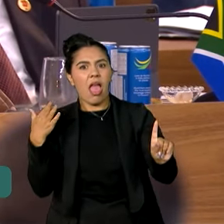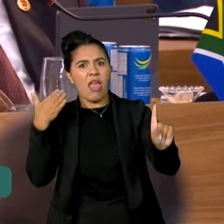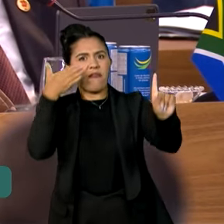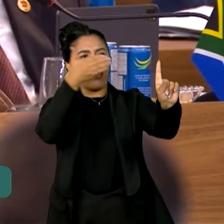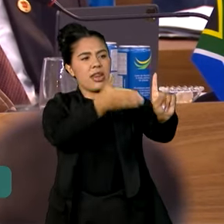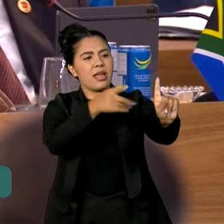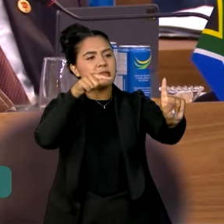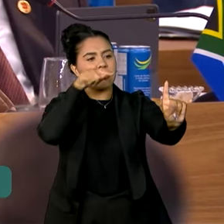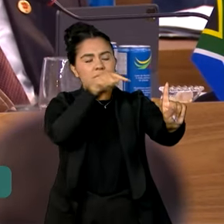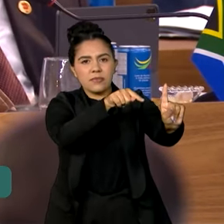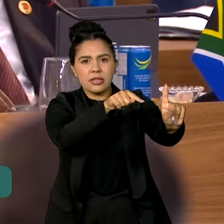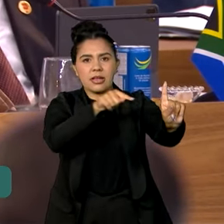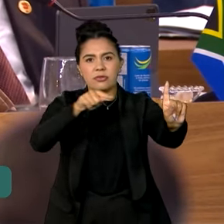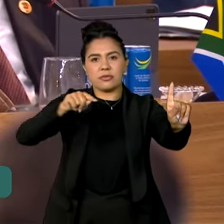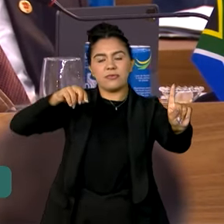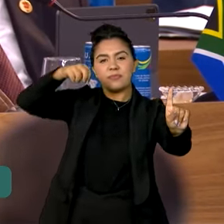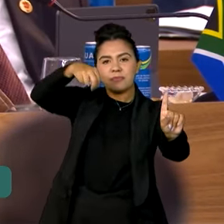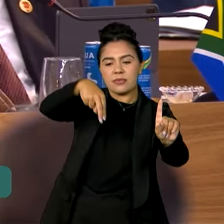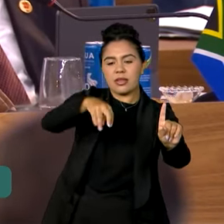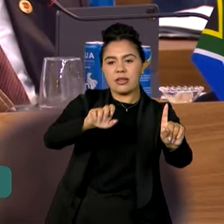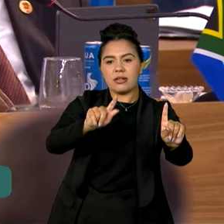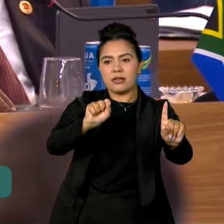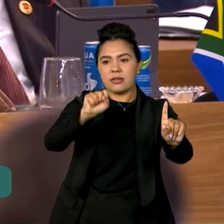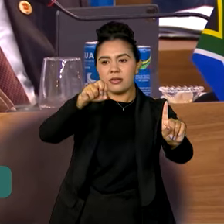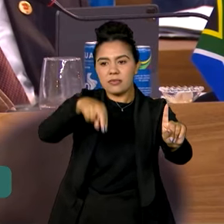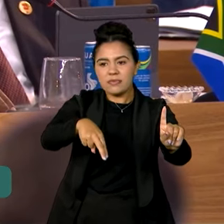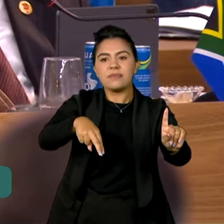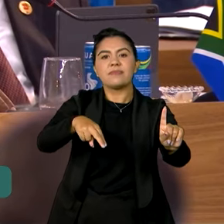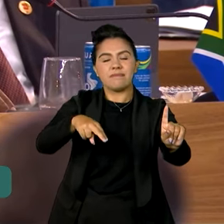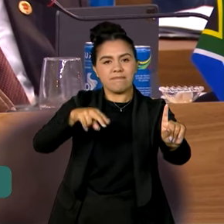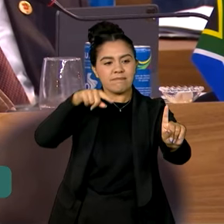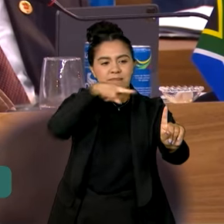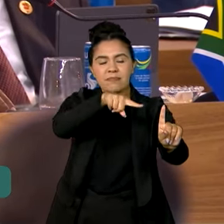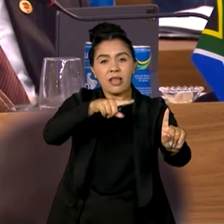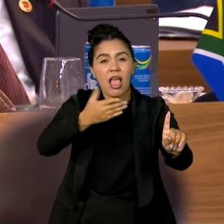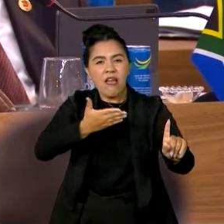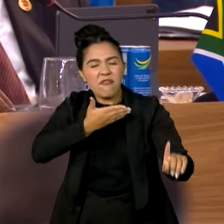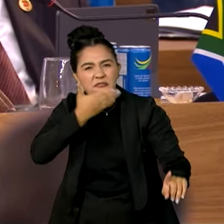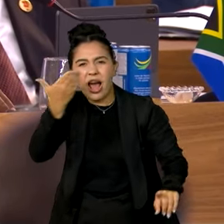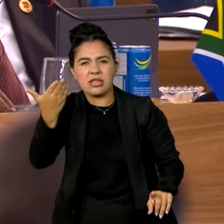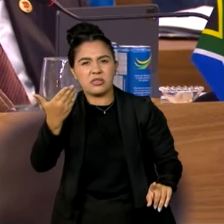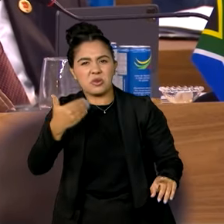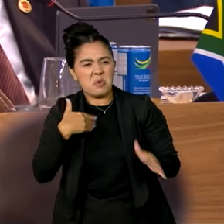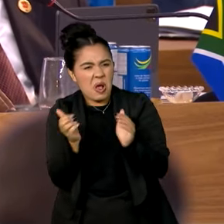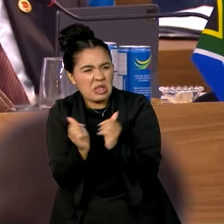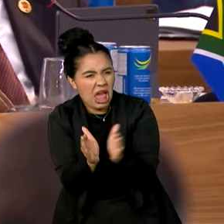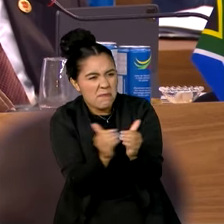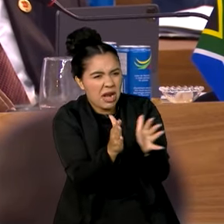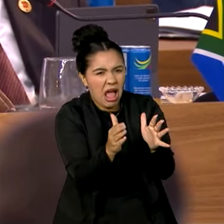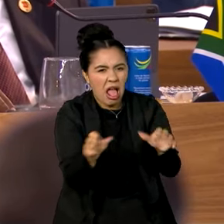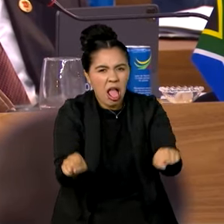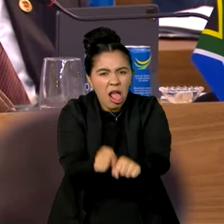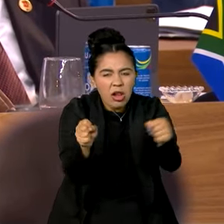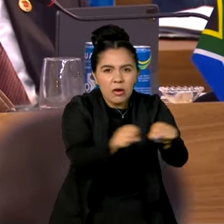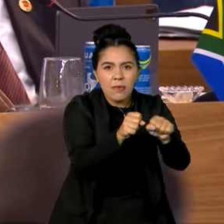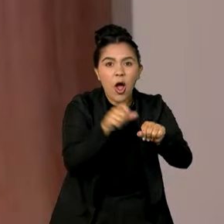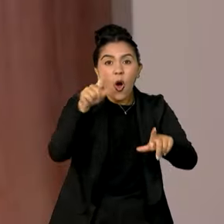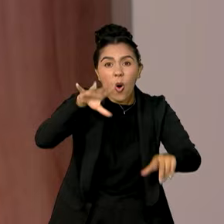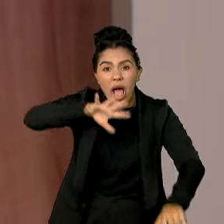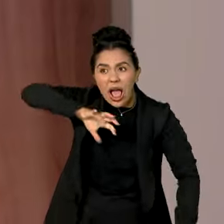disse: é fácil demolir e destruir. Os heróis são aqueles que